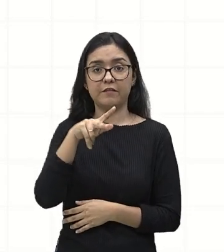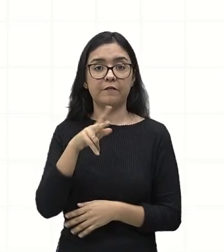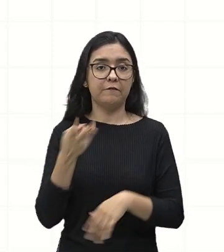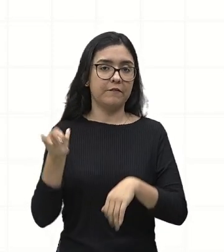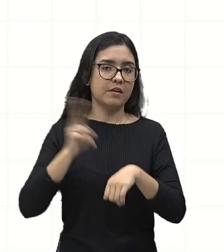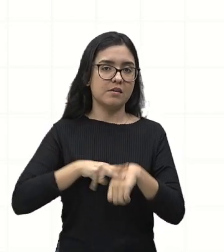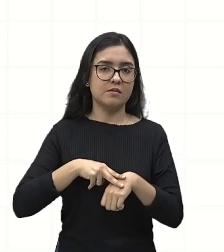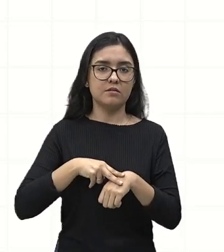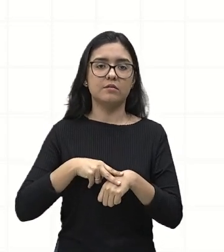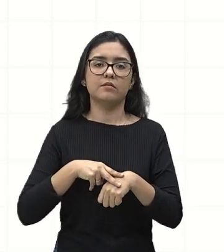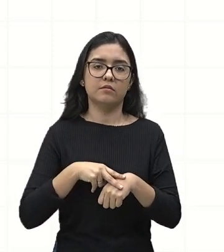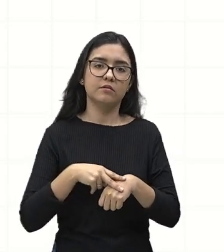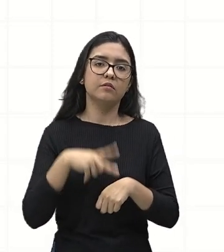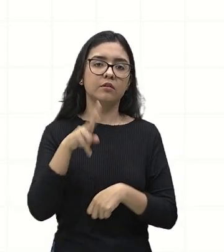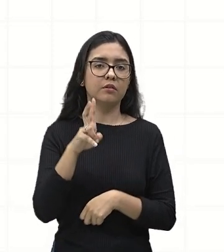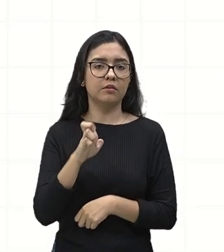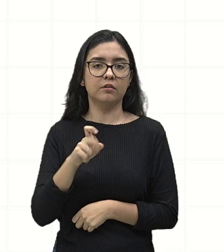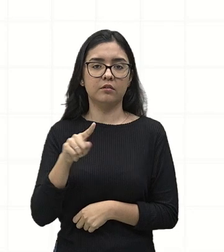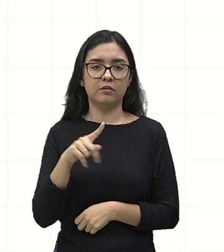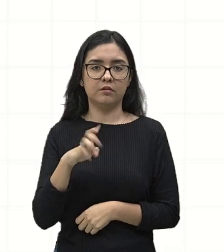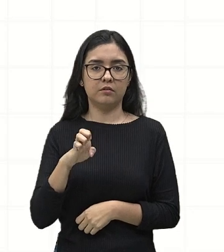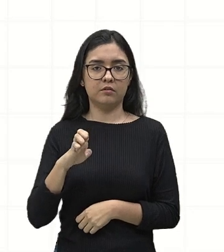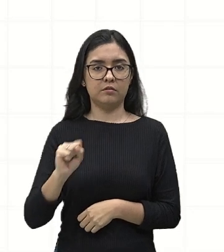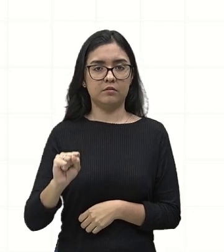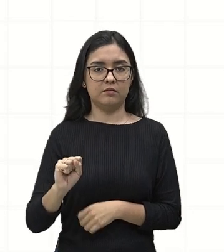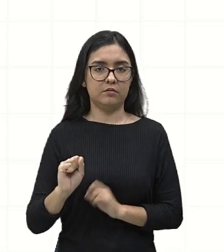N vezes, tá?